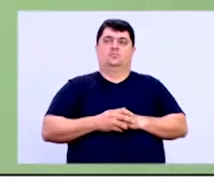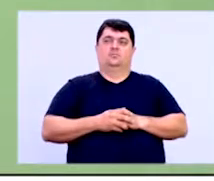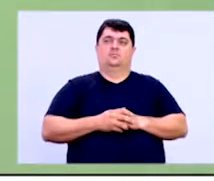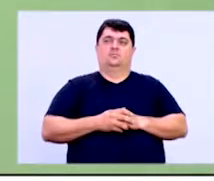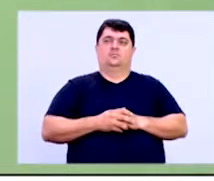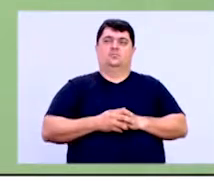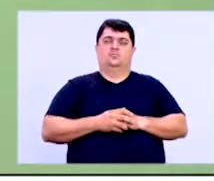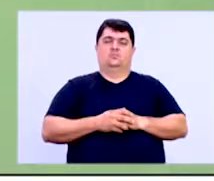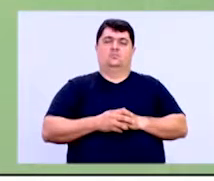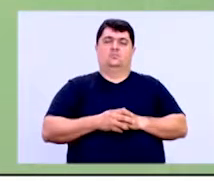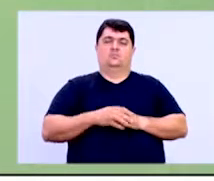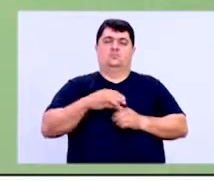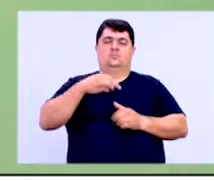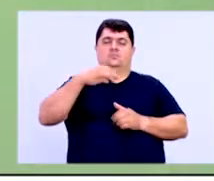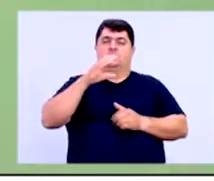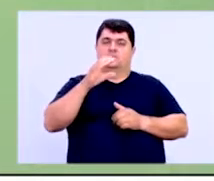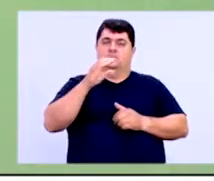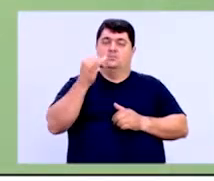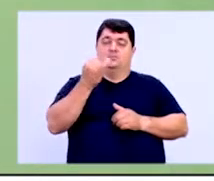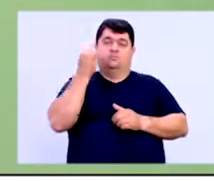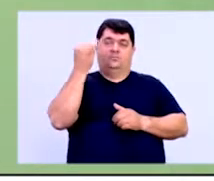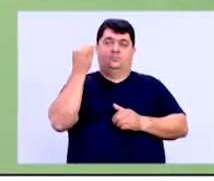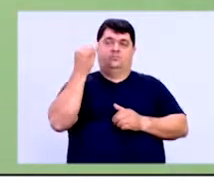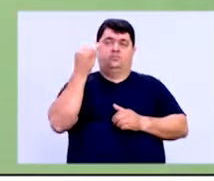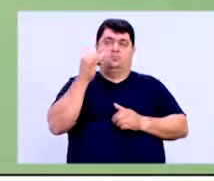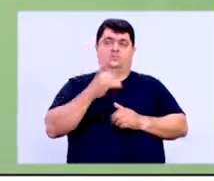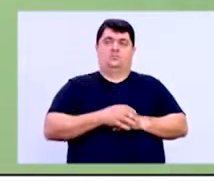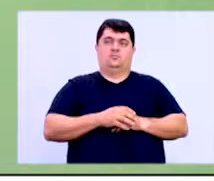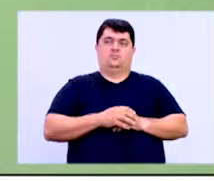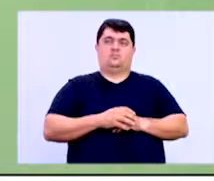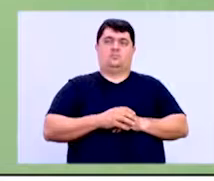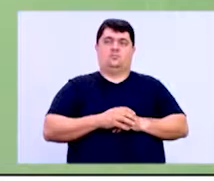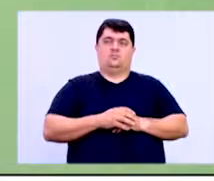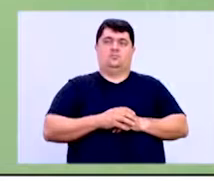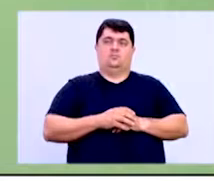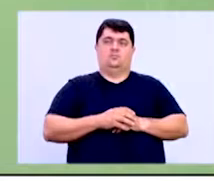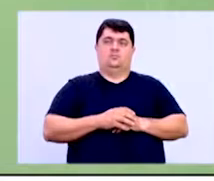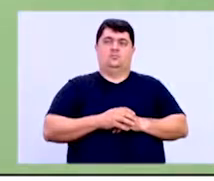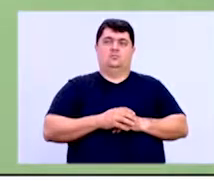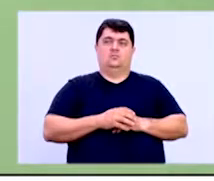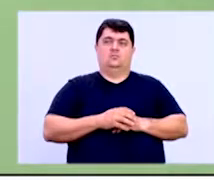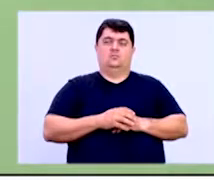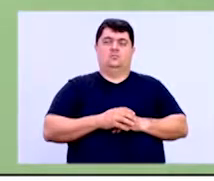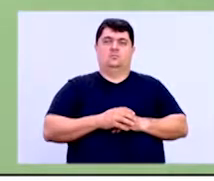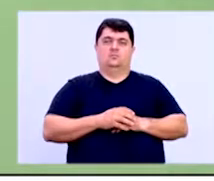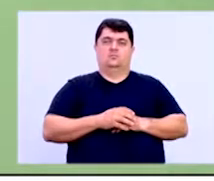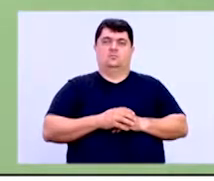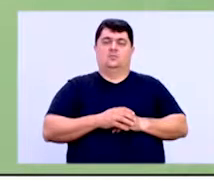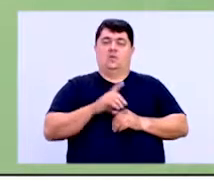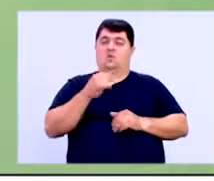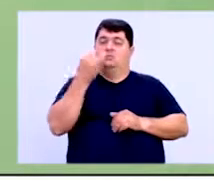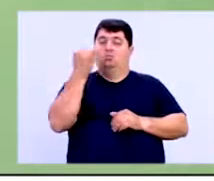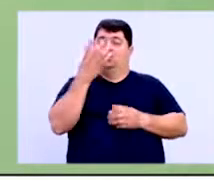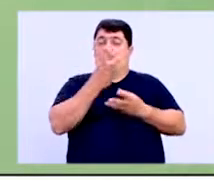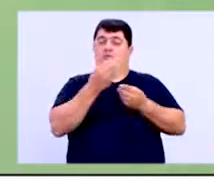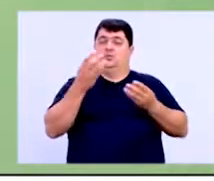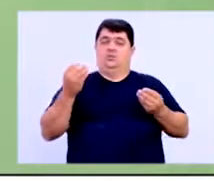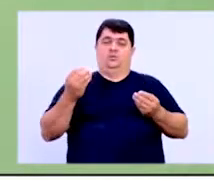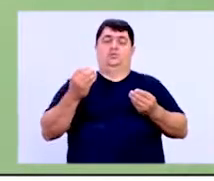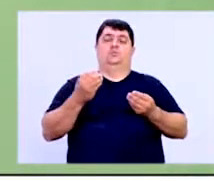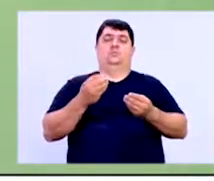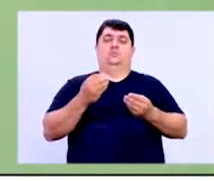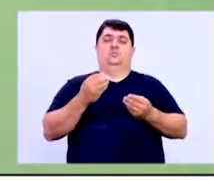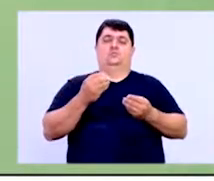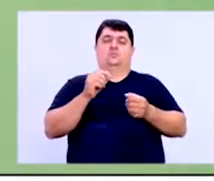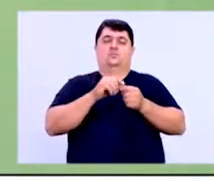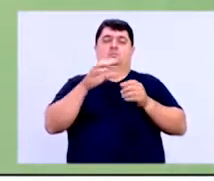importante. Margem de contribuição unitária. Né? Palavrinha muito importante essa margem de contribuição unitária. Vamos